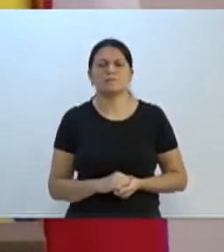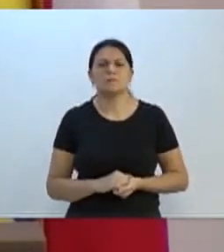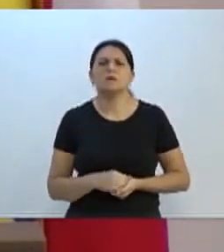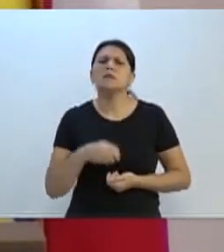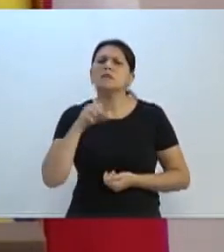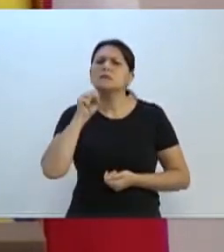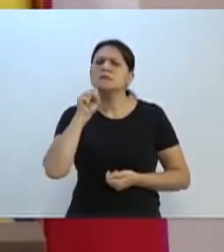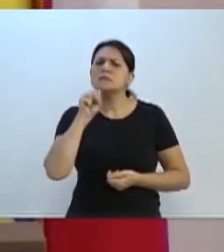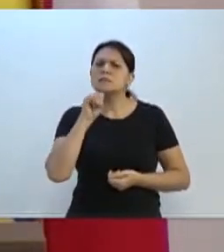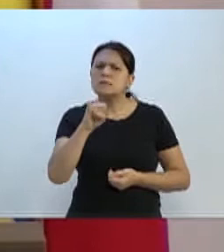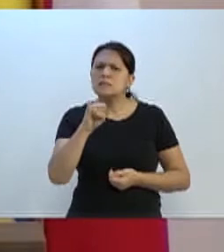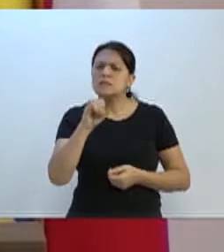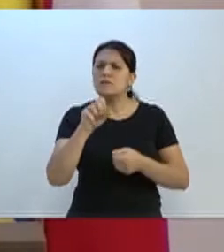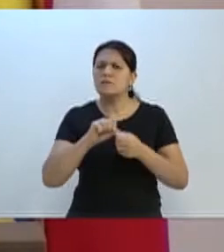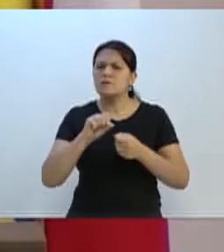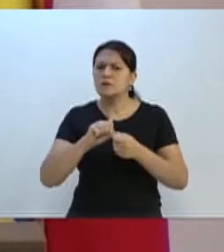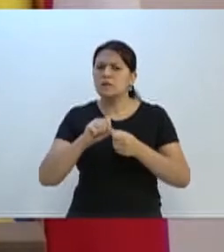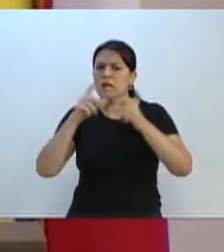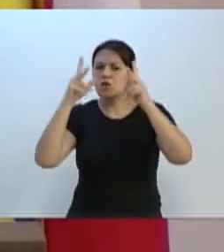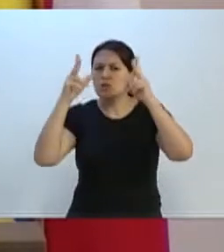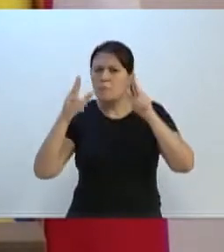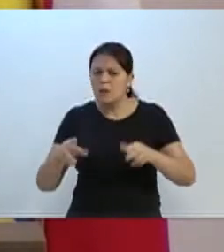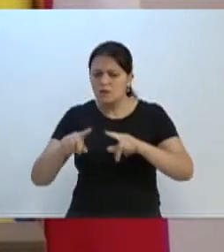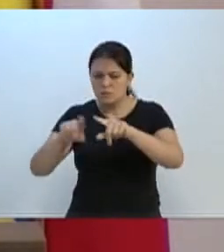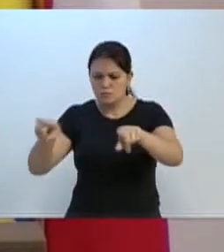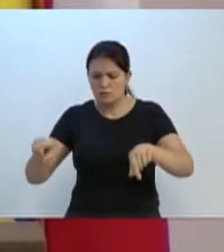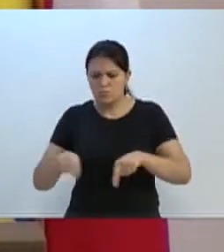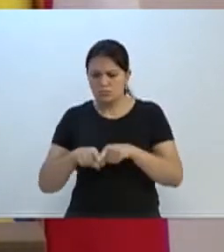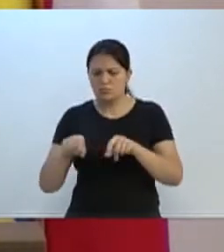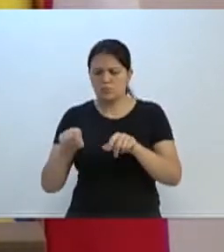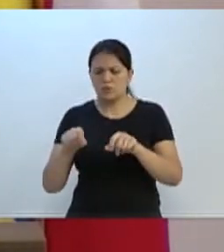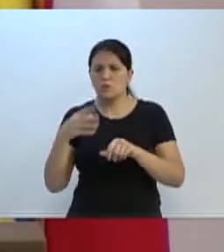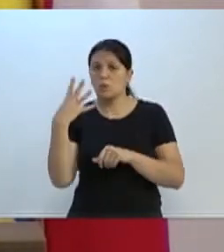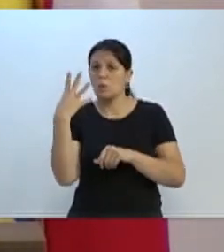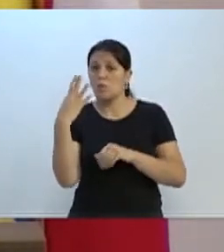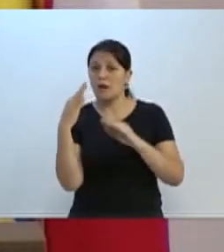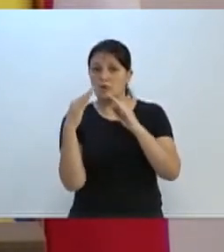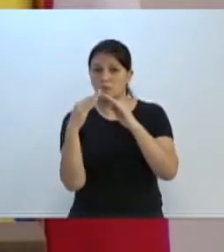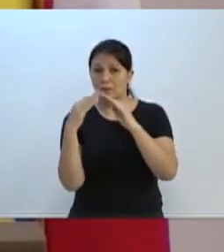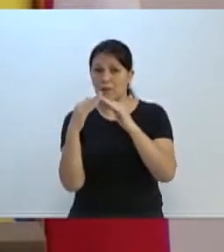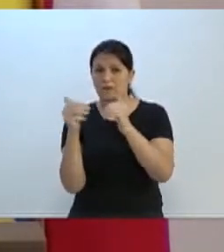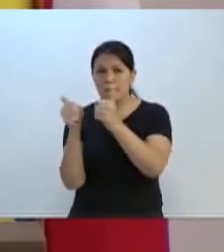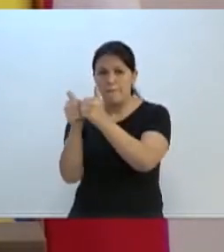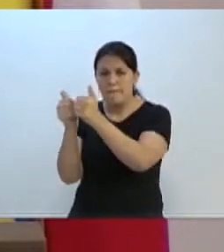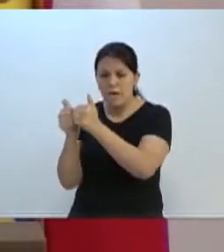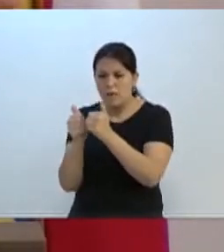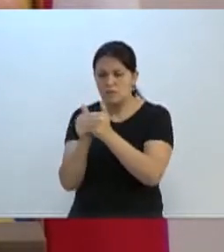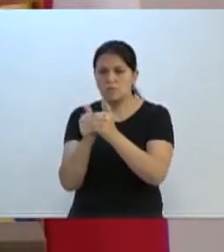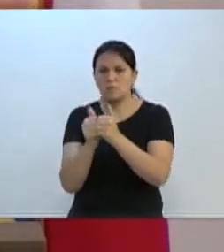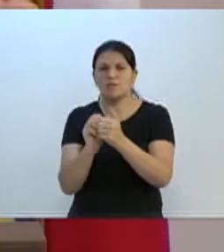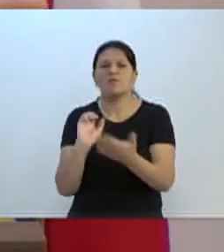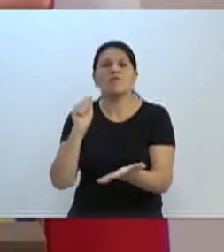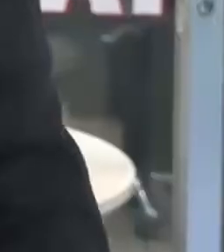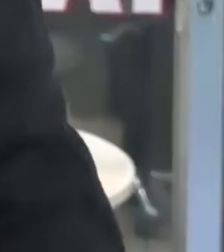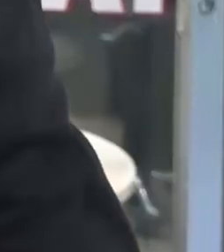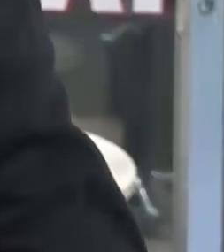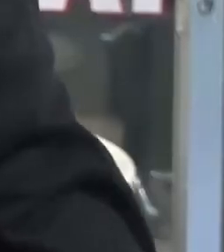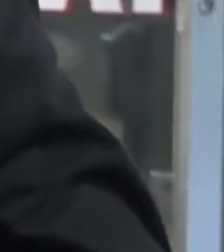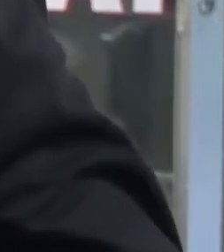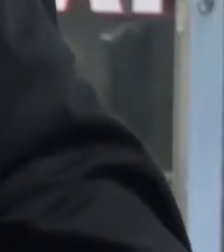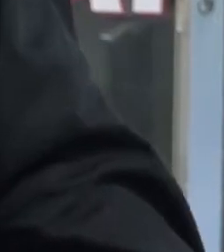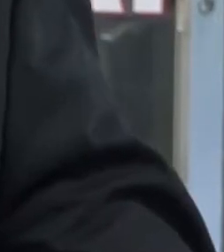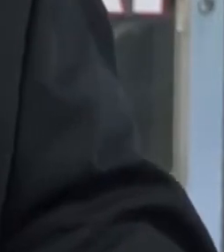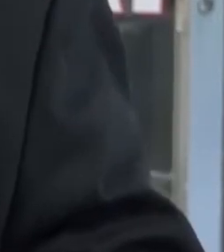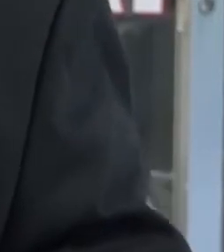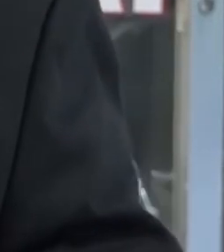O progressista sugeriu a elaboração de uma cartilha com medidas de prevenção para a reabertura das creches. O governo